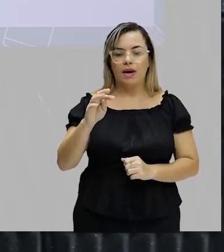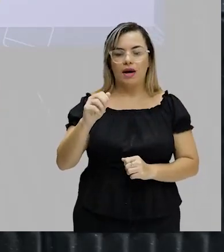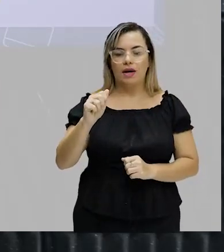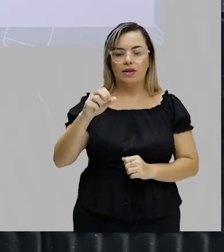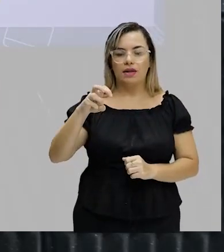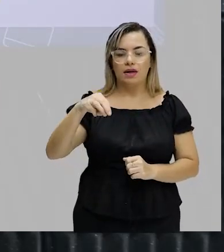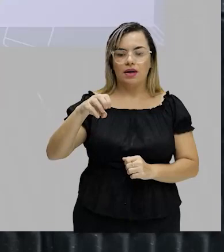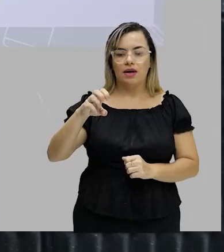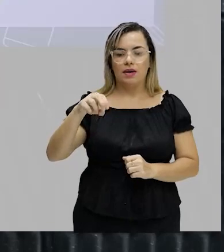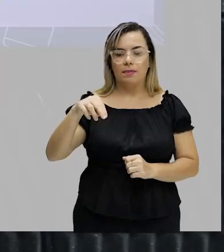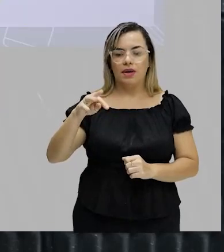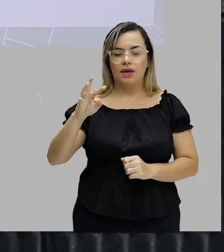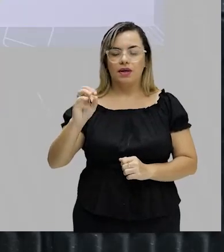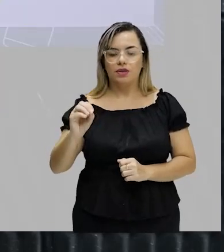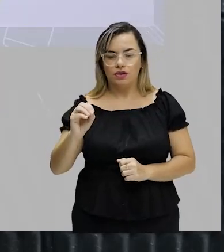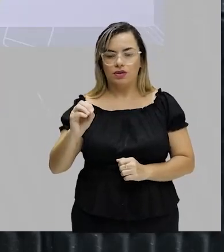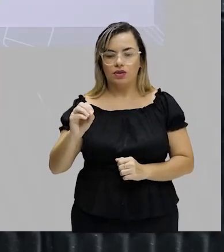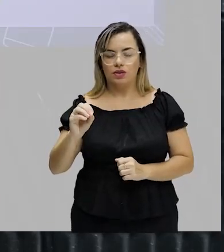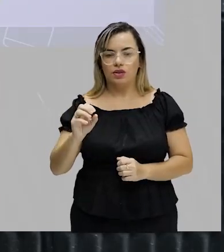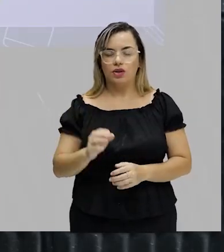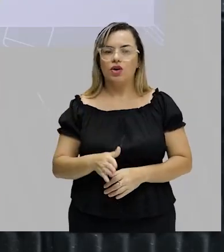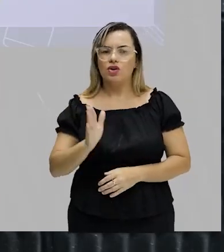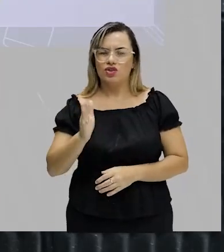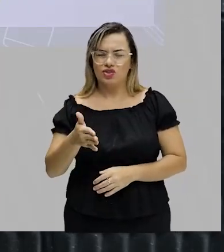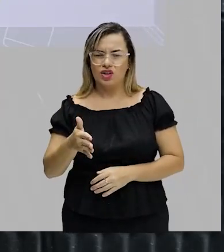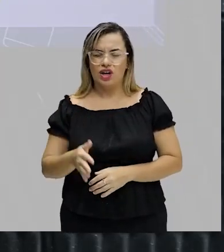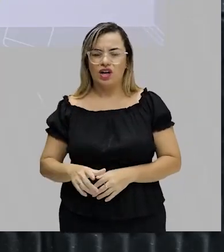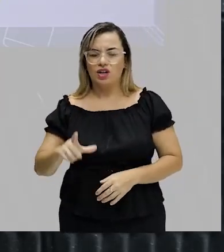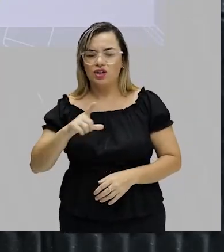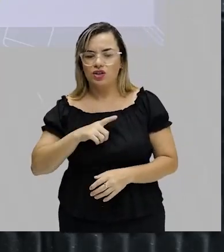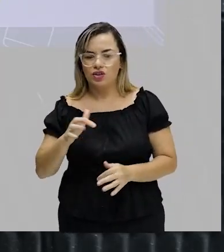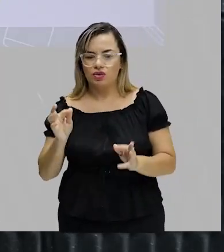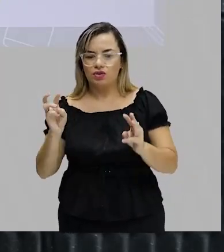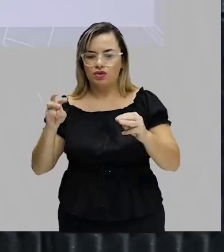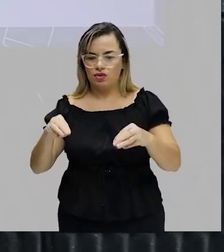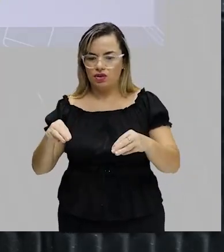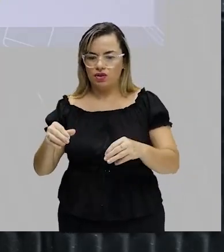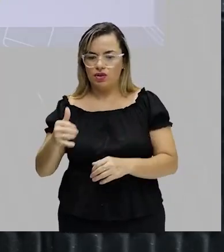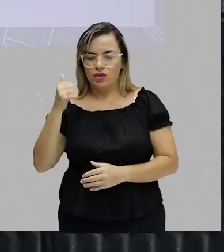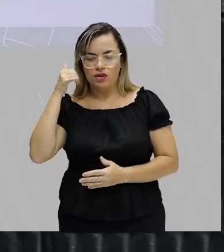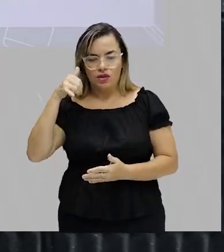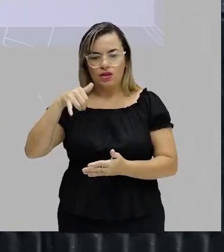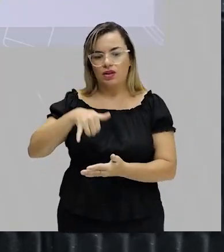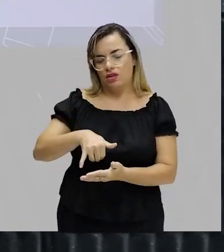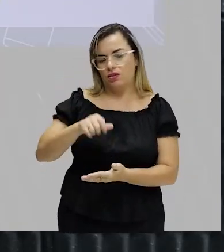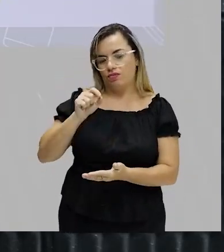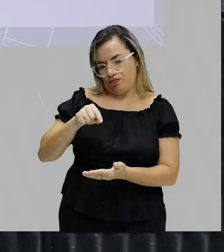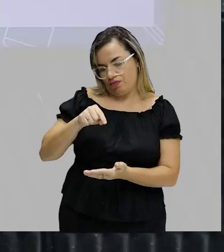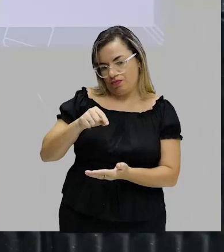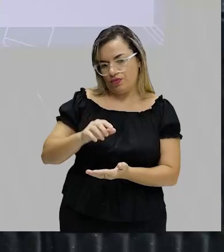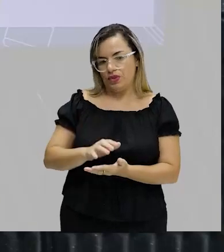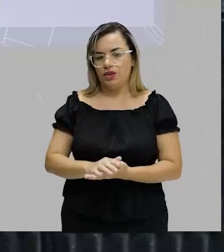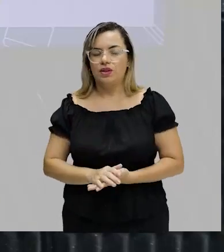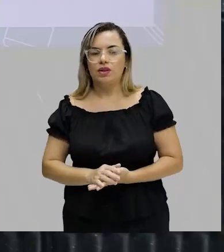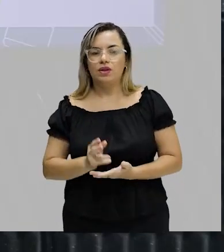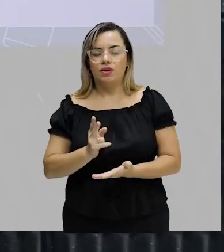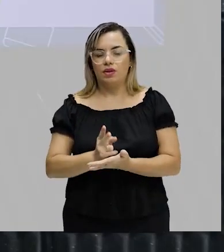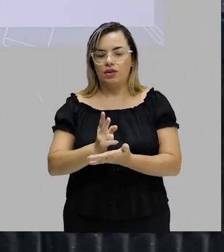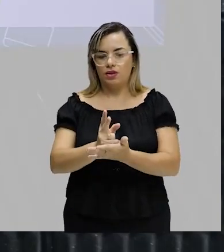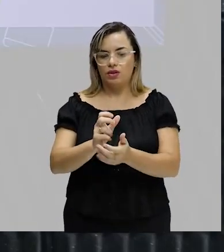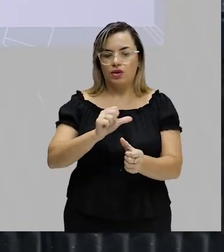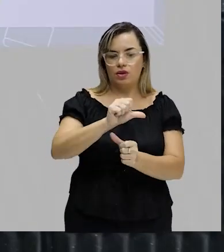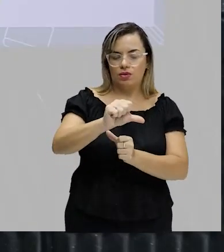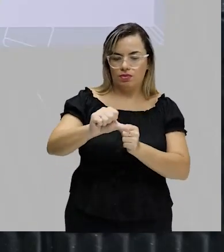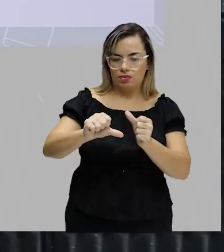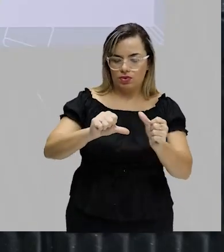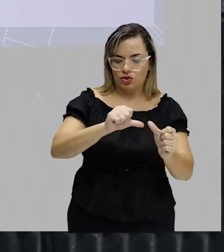aconteceu antes? Né? Qual foi a primeira coisa? Então, eu tinha uma mudança e eu tinha uma ligação que estava em andamento,